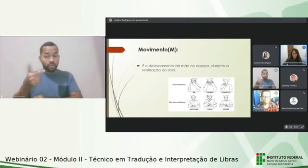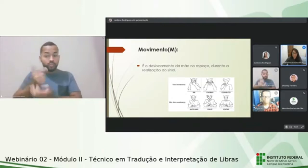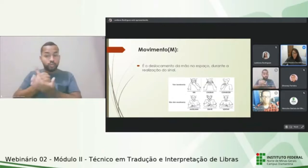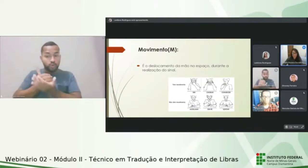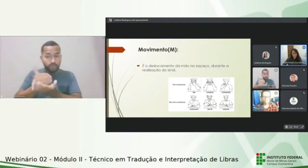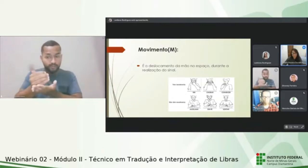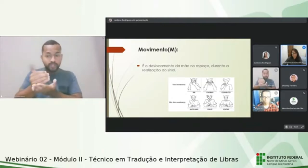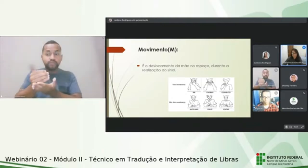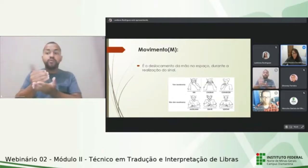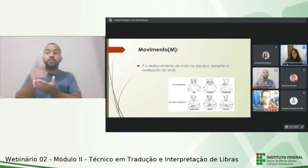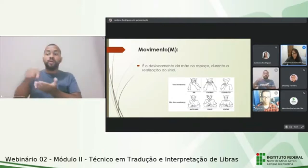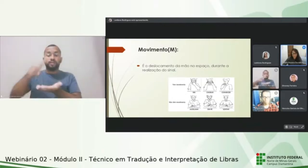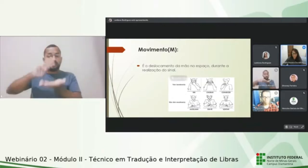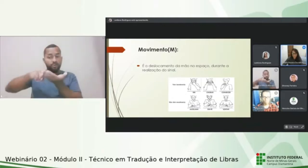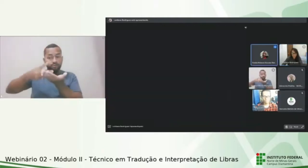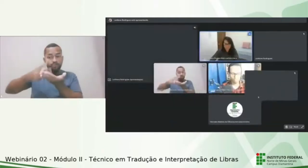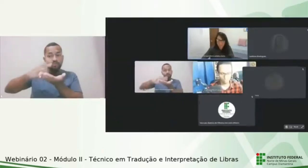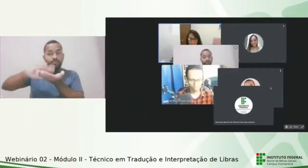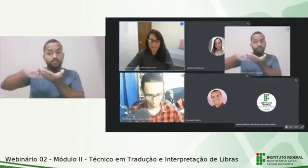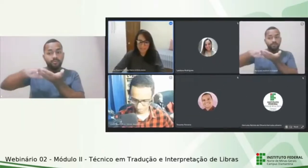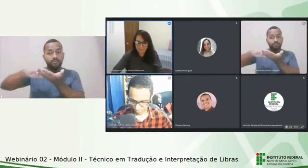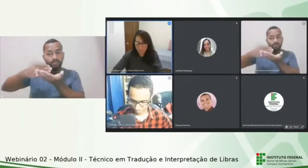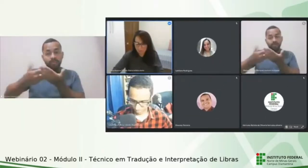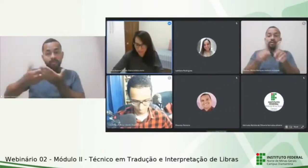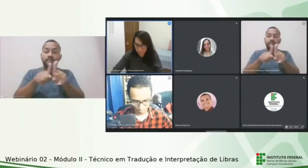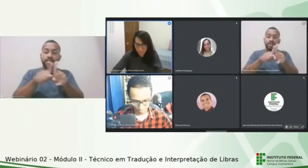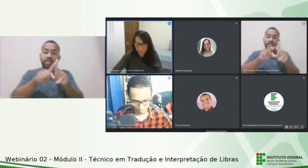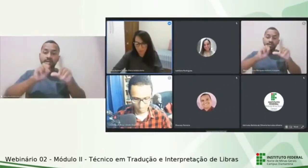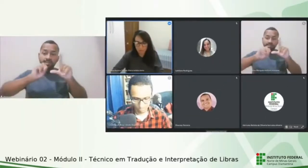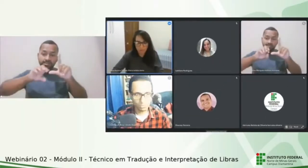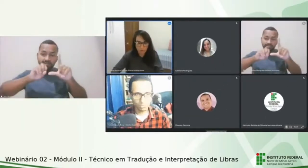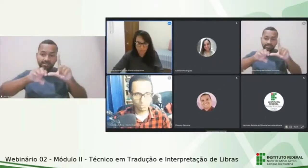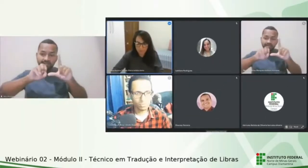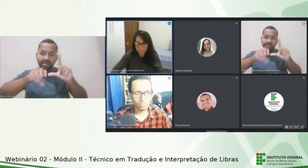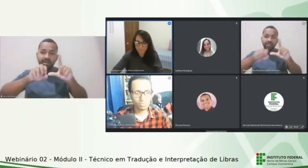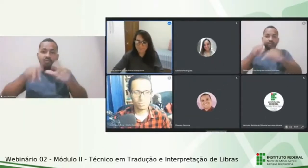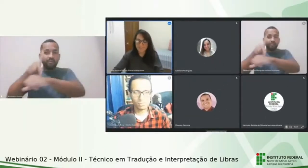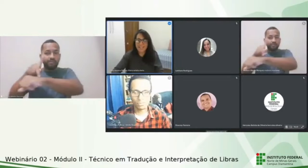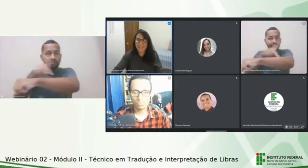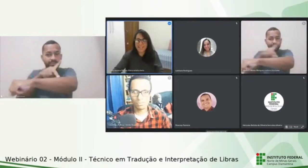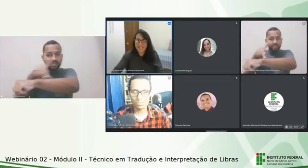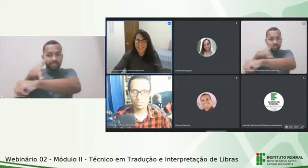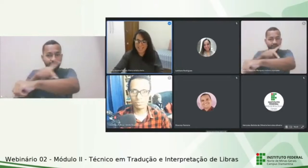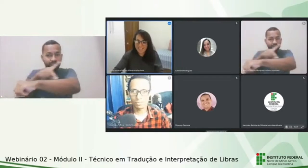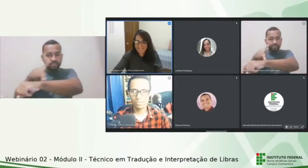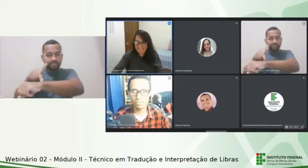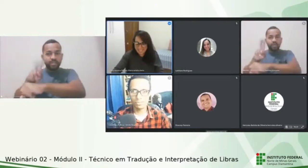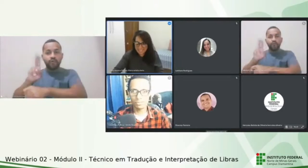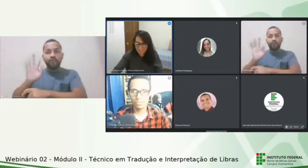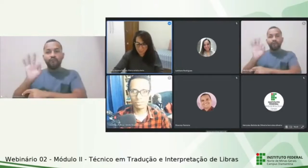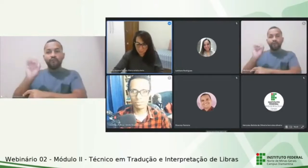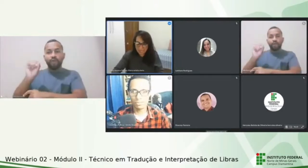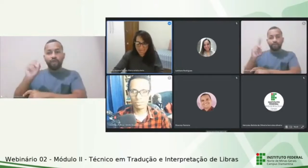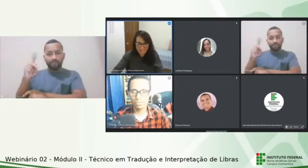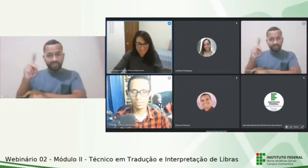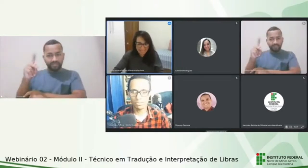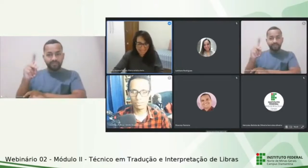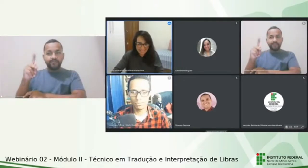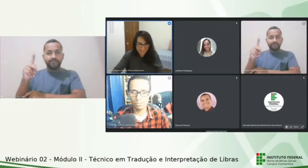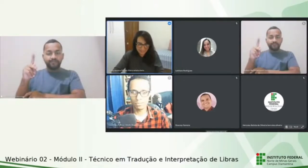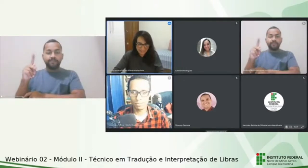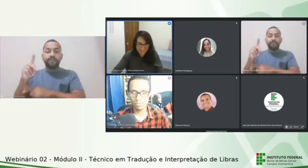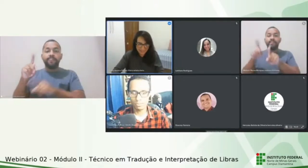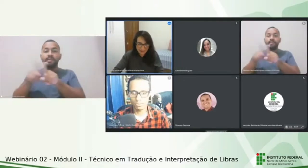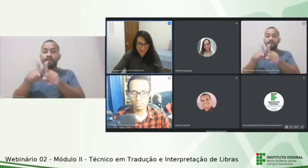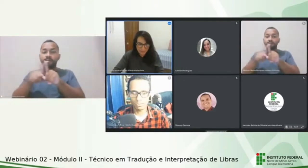Libras. É formado em licenciatura em pedagogia pela UFOP e licenciatura em